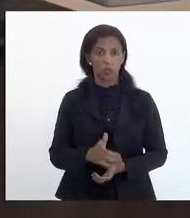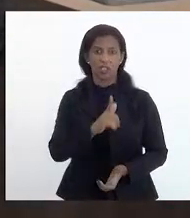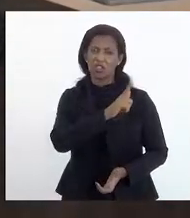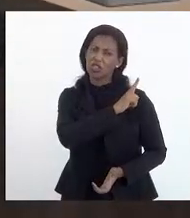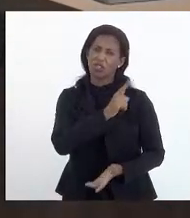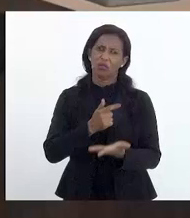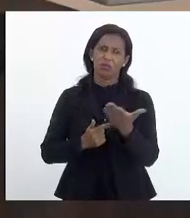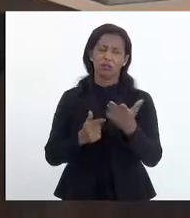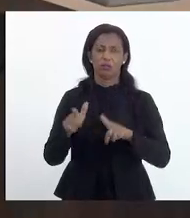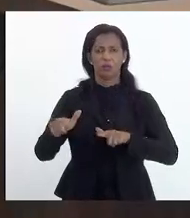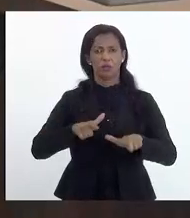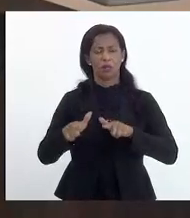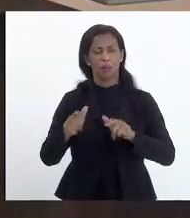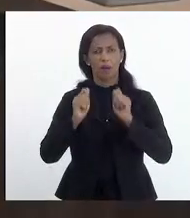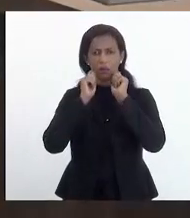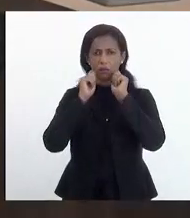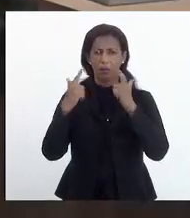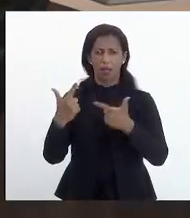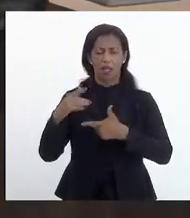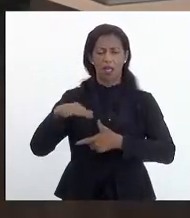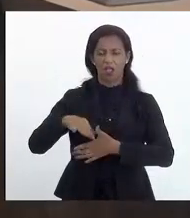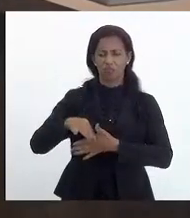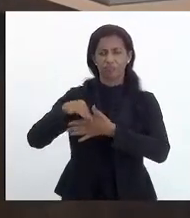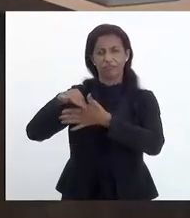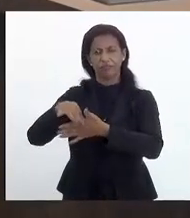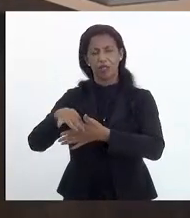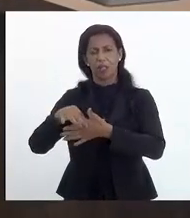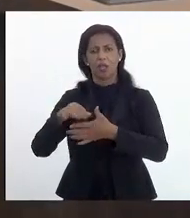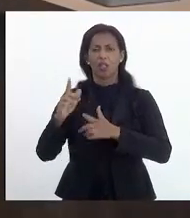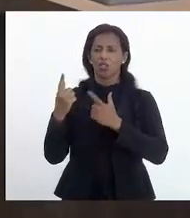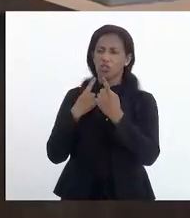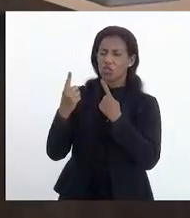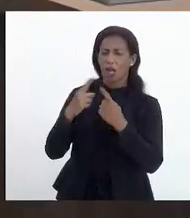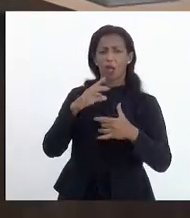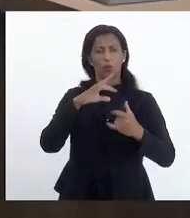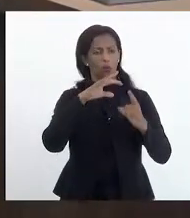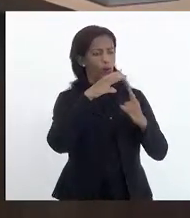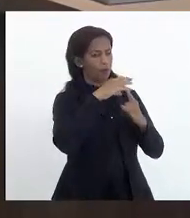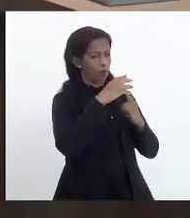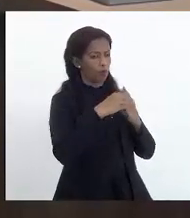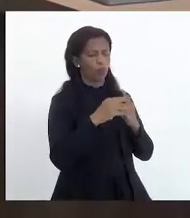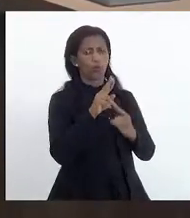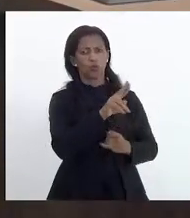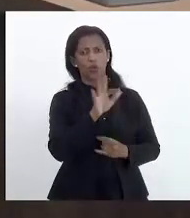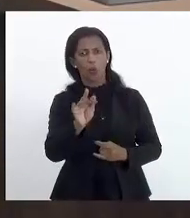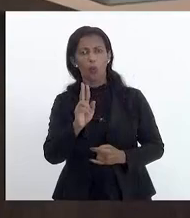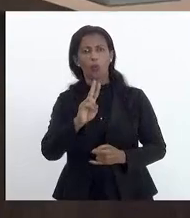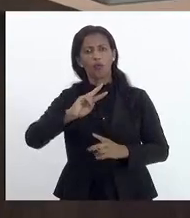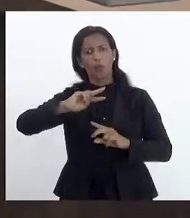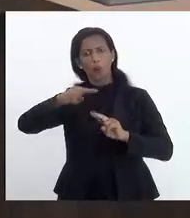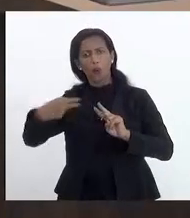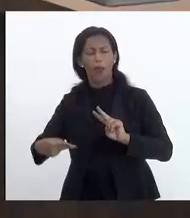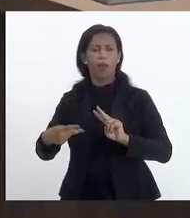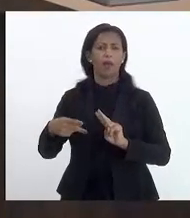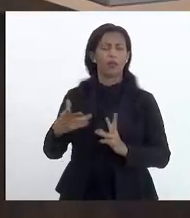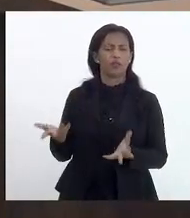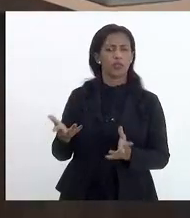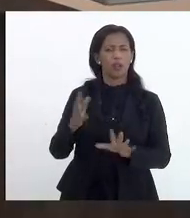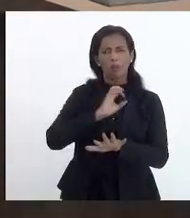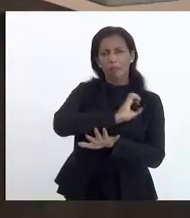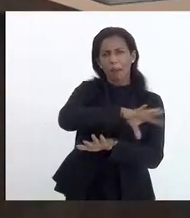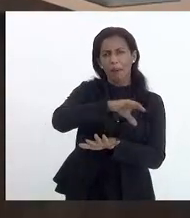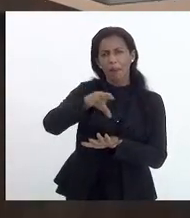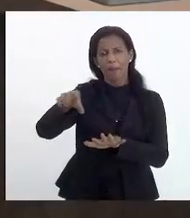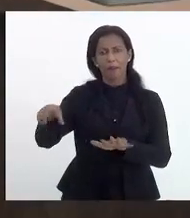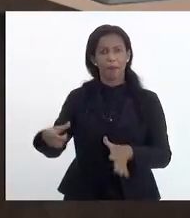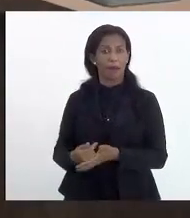Vossa Excelência na presidência da LERJ, diálogos com a UFRJ, com a Fiocruz, com a UF, com a UERJ, enfim, com o conjunto da comunidade